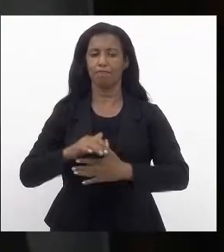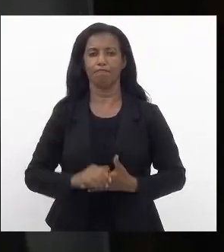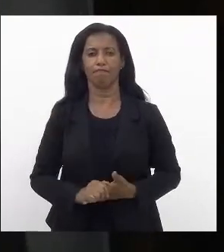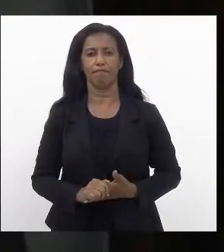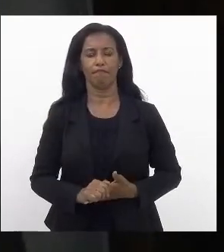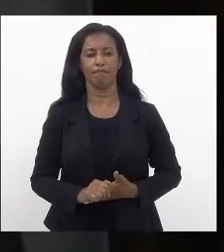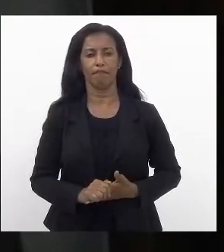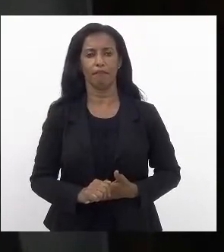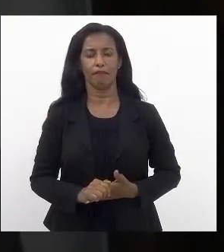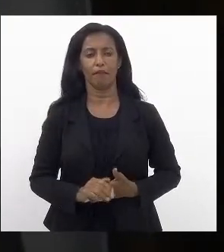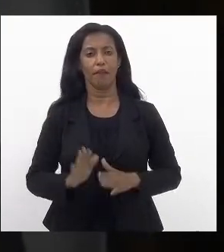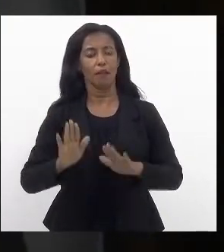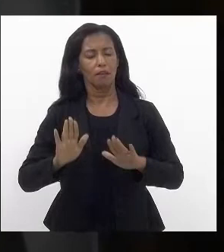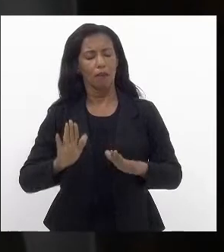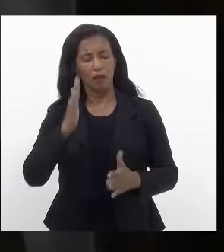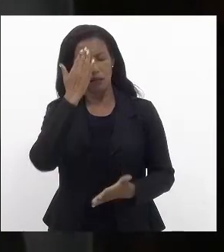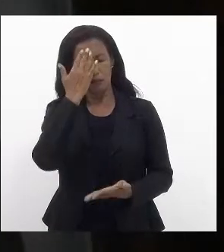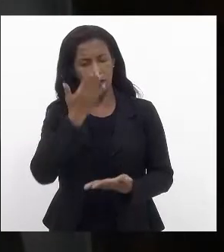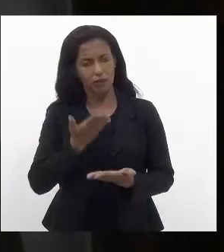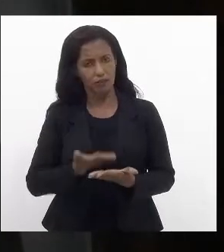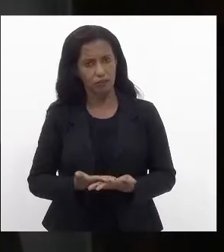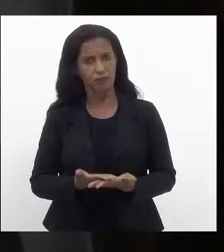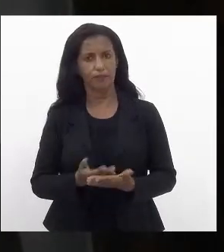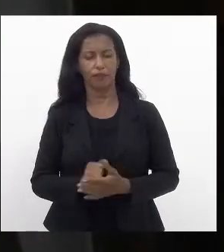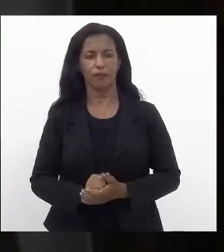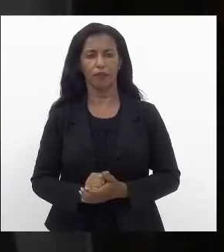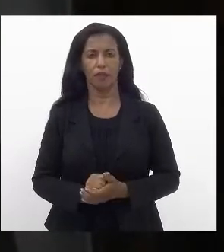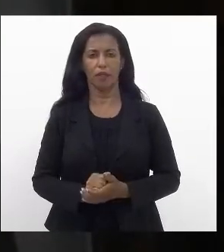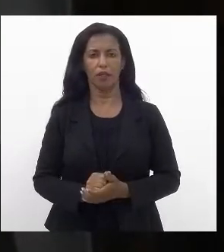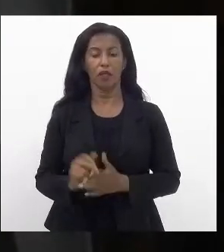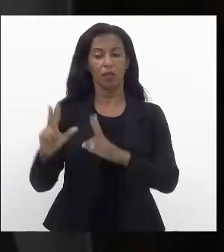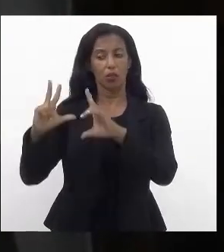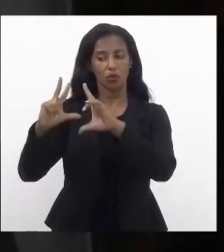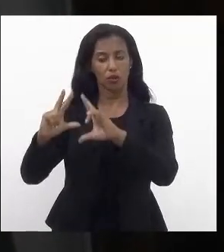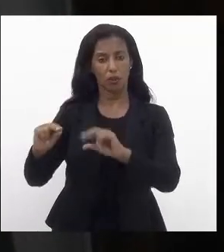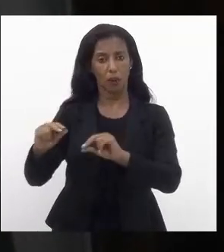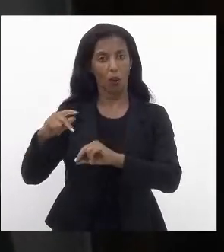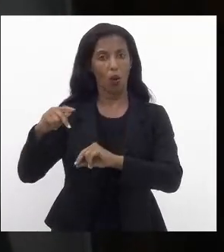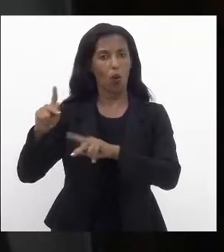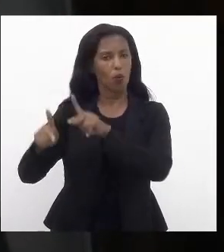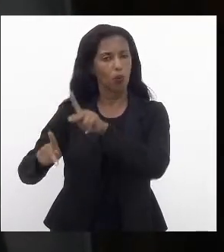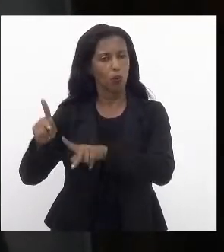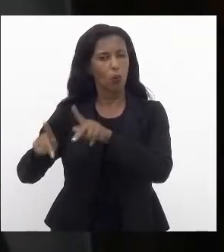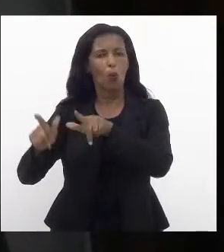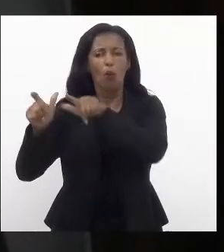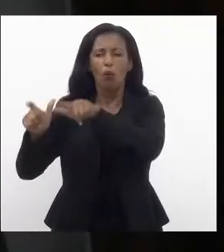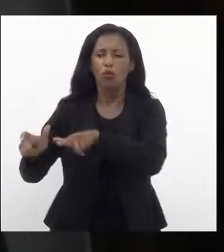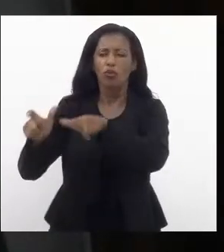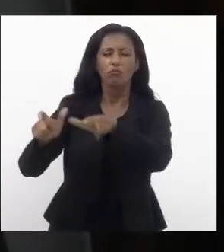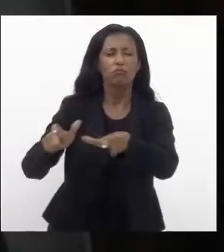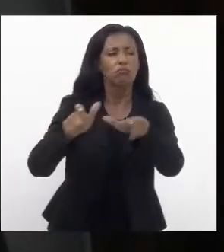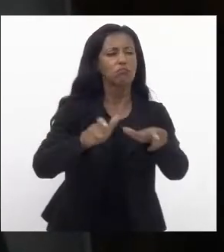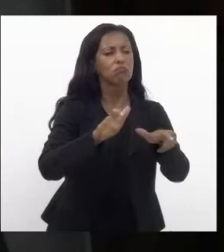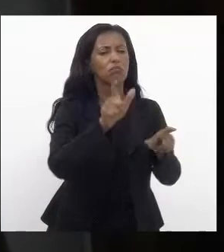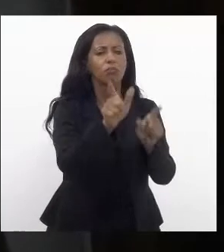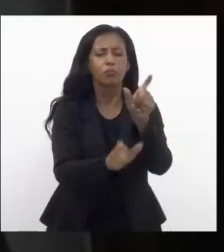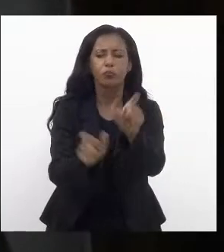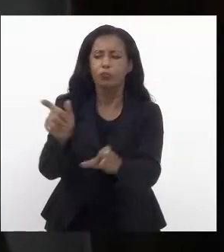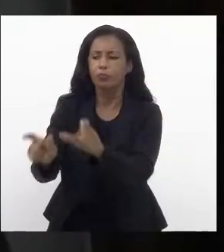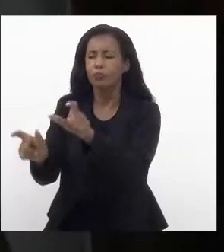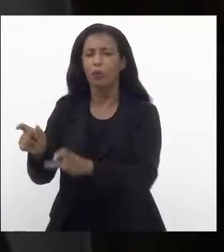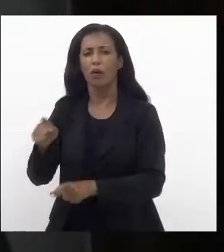mas eu acredito que os libaneses, aonde eles estão,